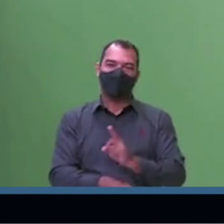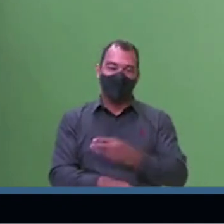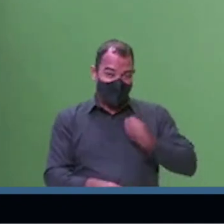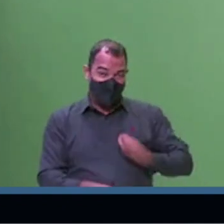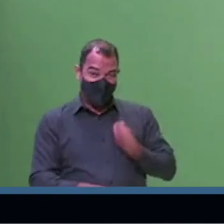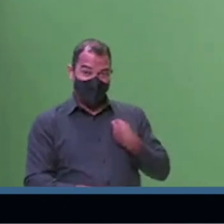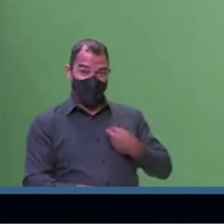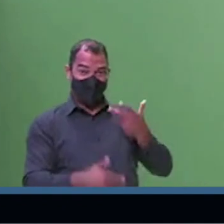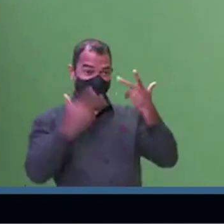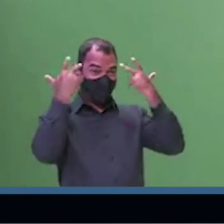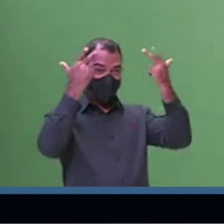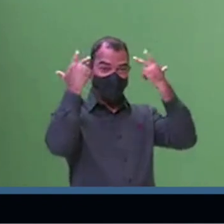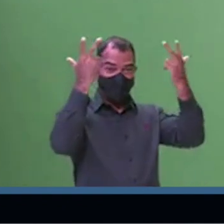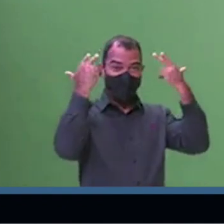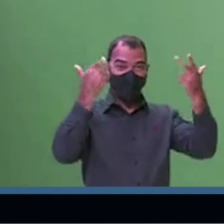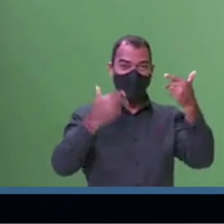de